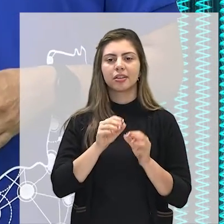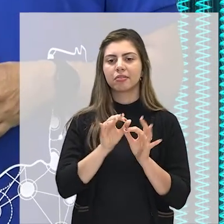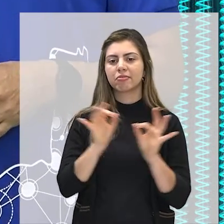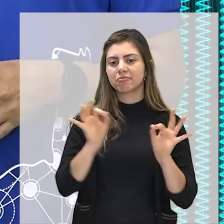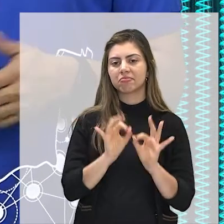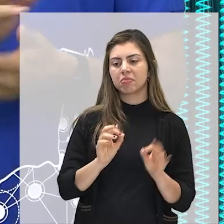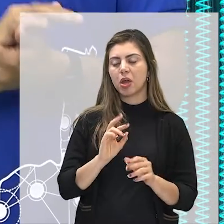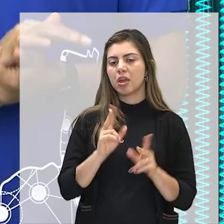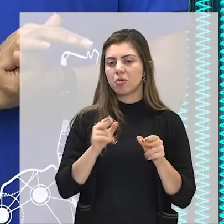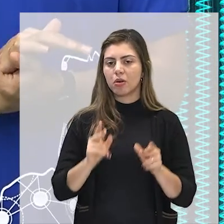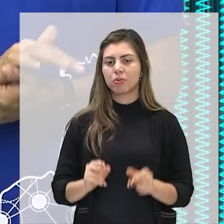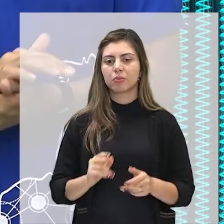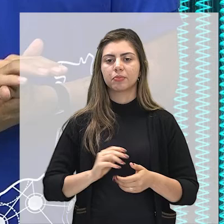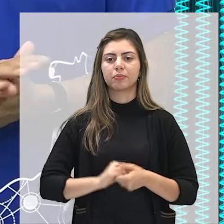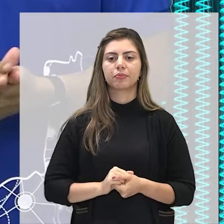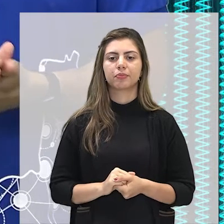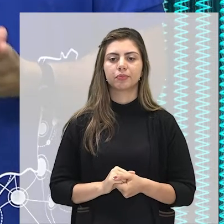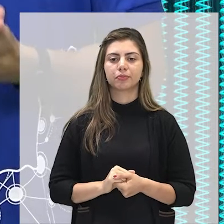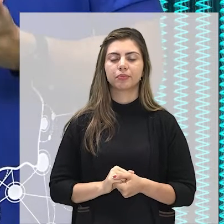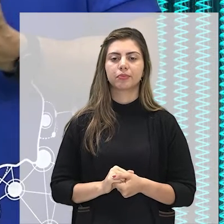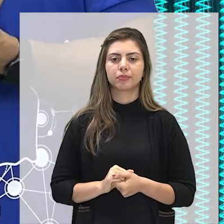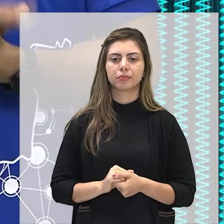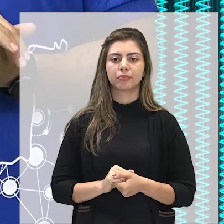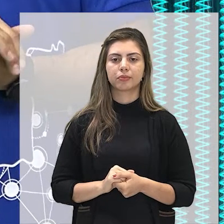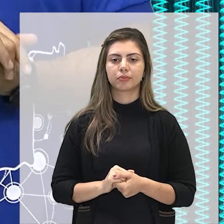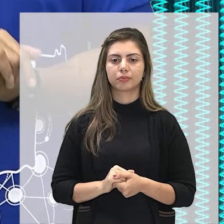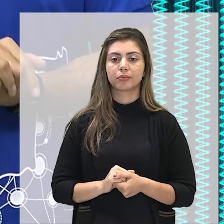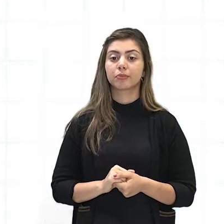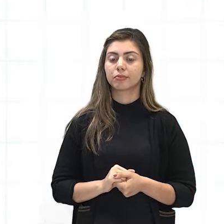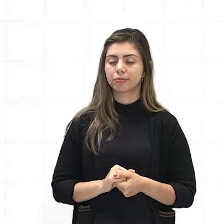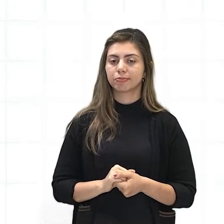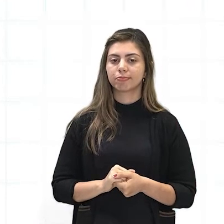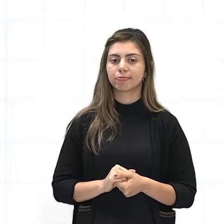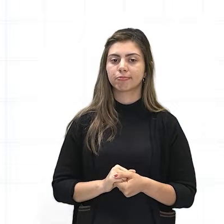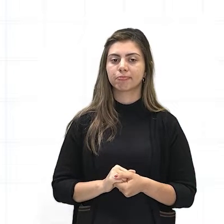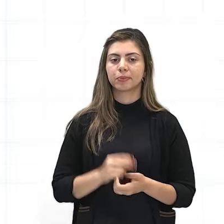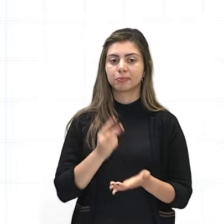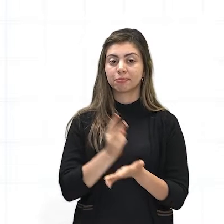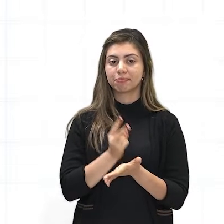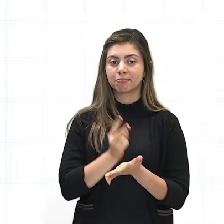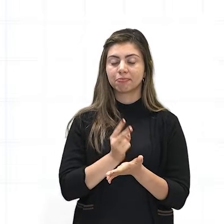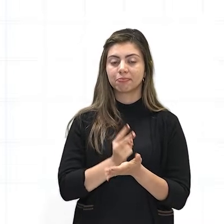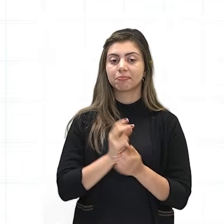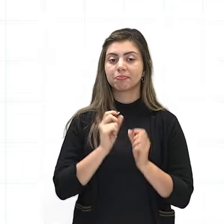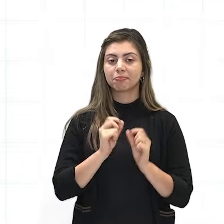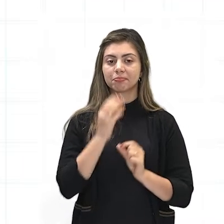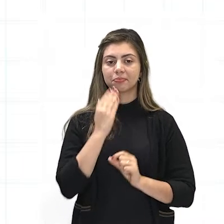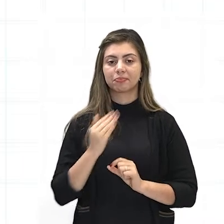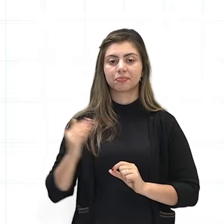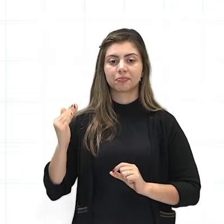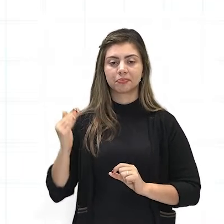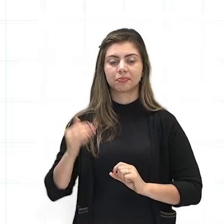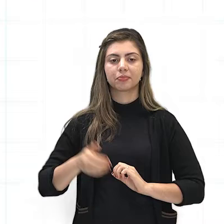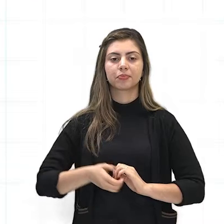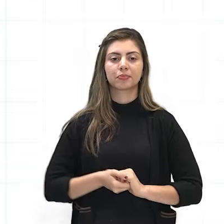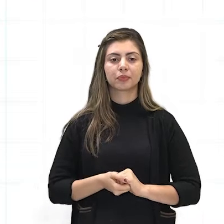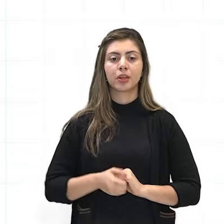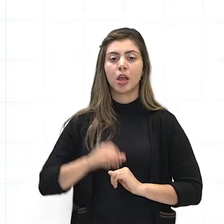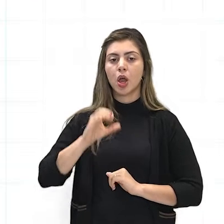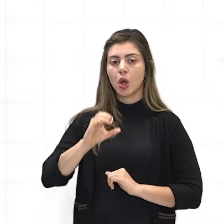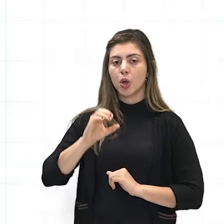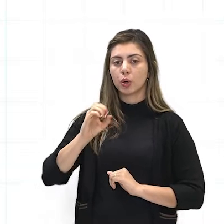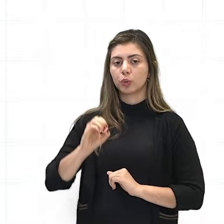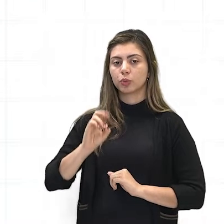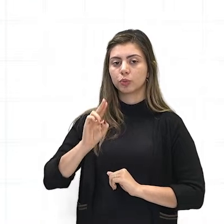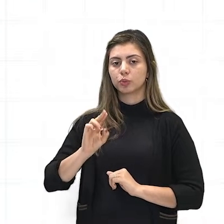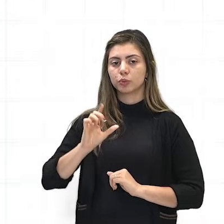ok? Agora, continuando falando aí sobre o modal could, vamos lá? Então, o modal could,